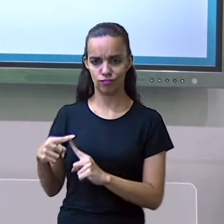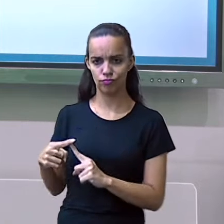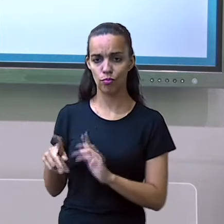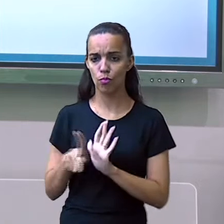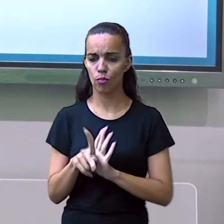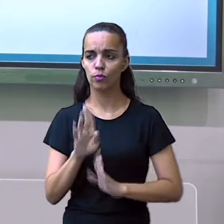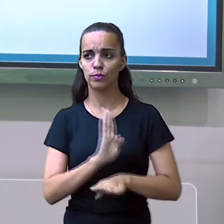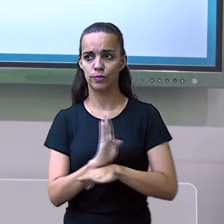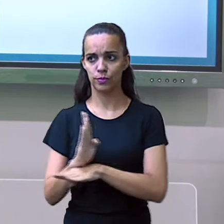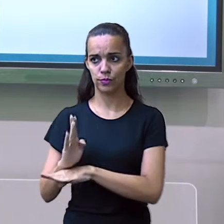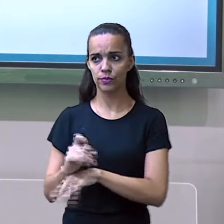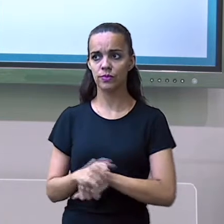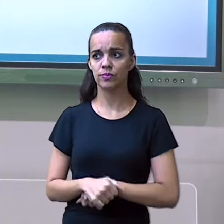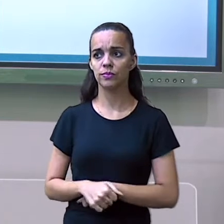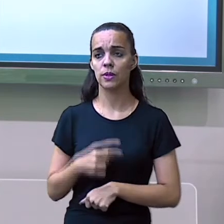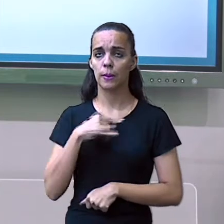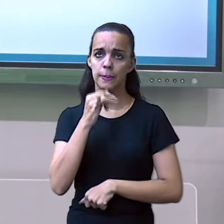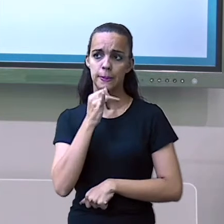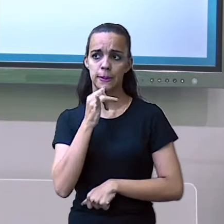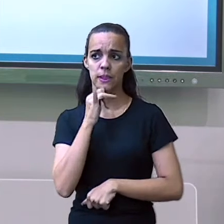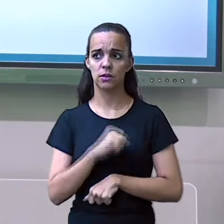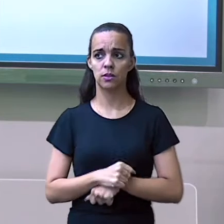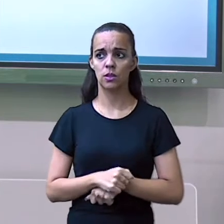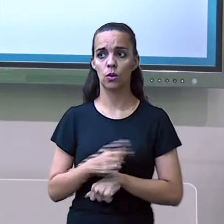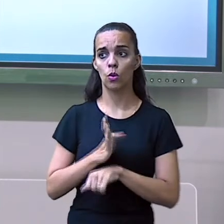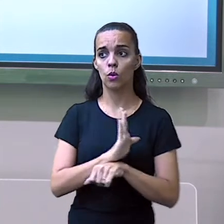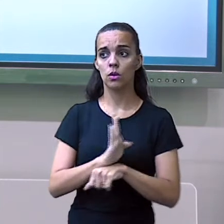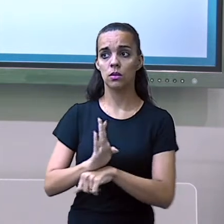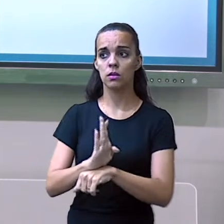mesmo? Como, por exemplo, o